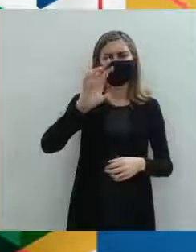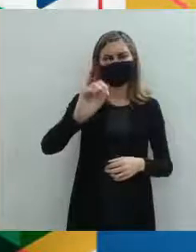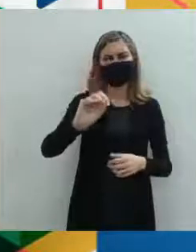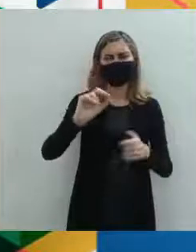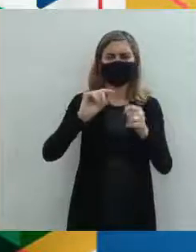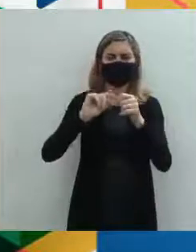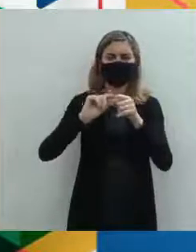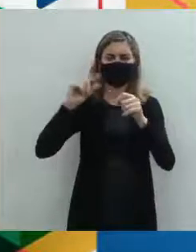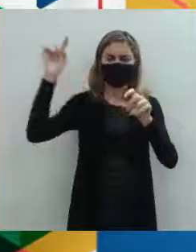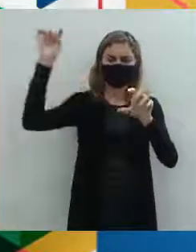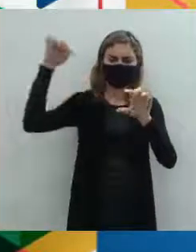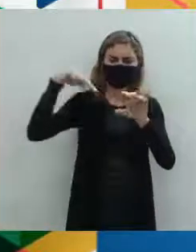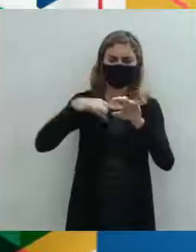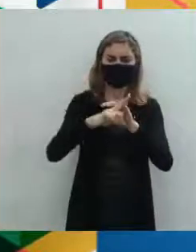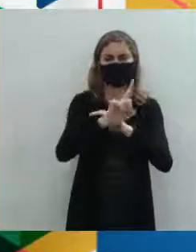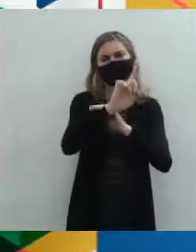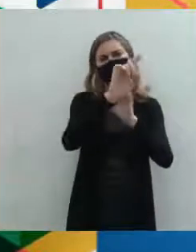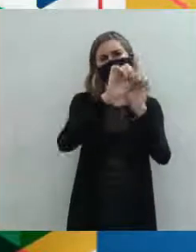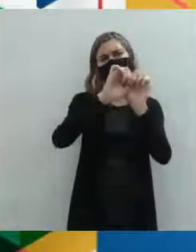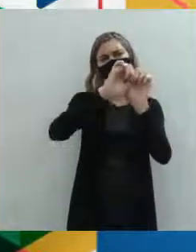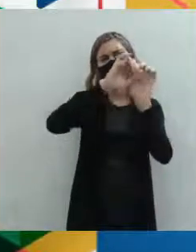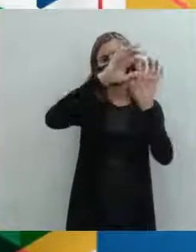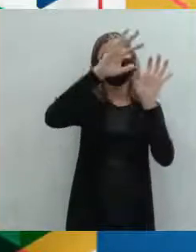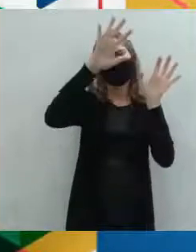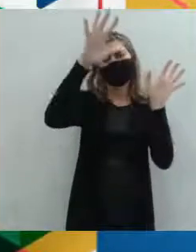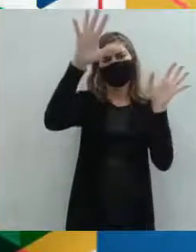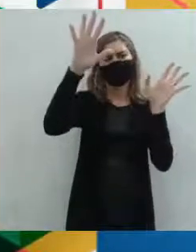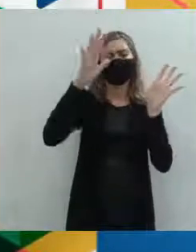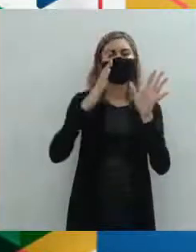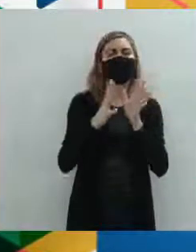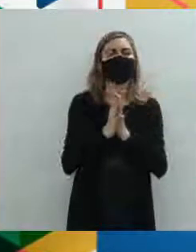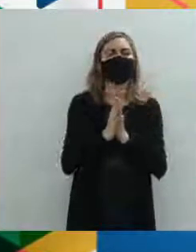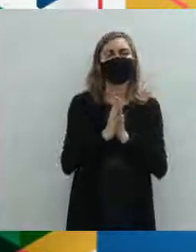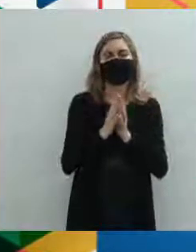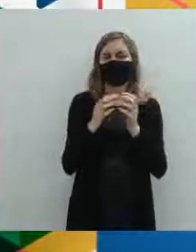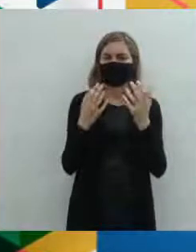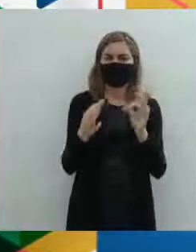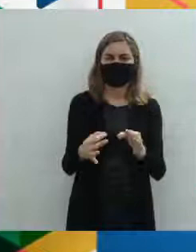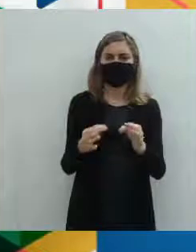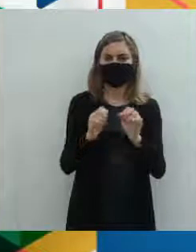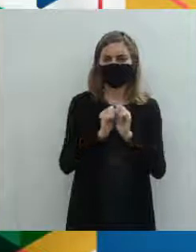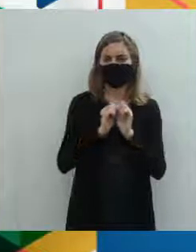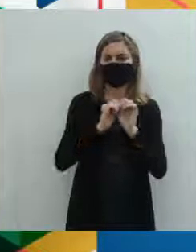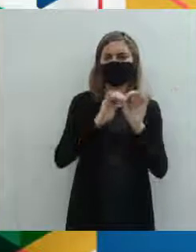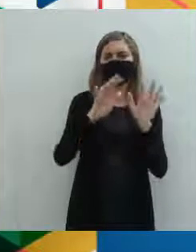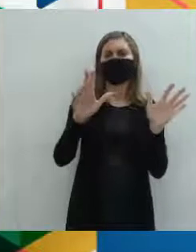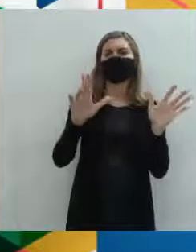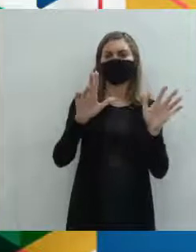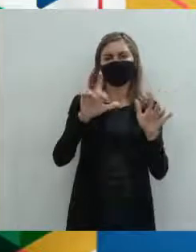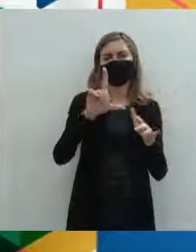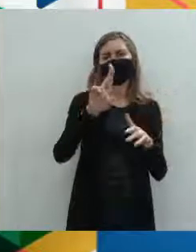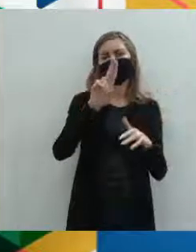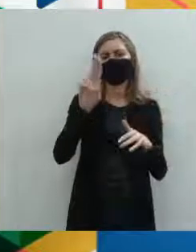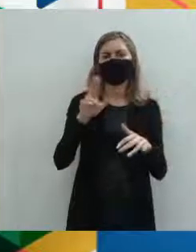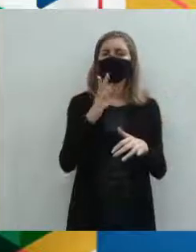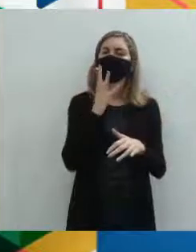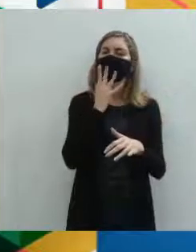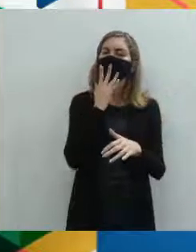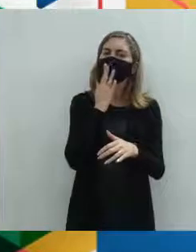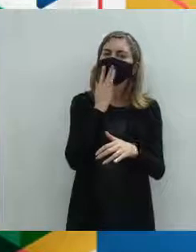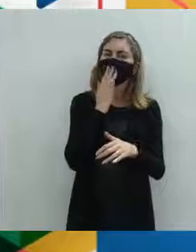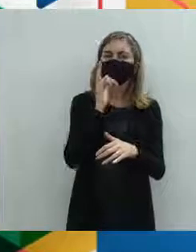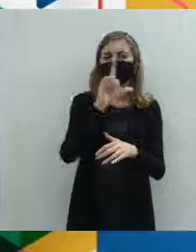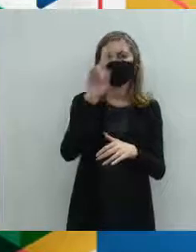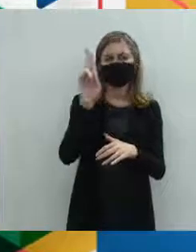ele diz que esse feixe de luz dá um nome de espectro, tá? Que é justamente a decomposição da cor da luz